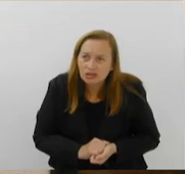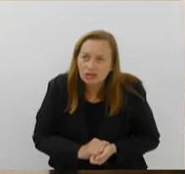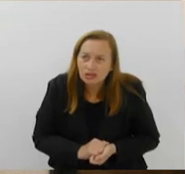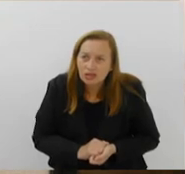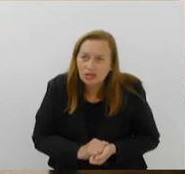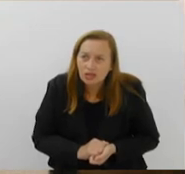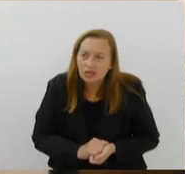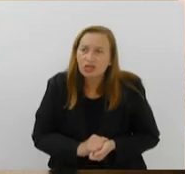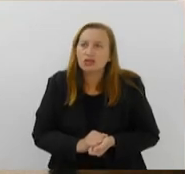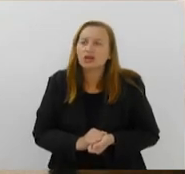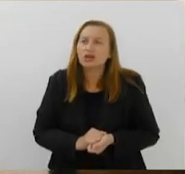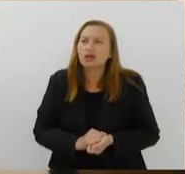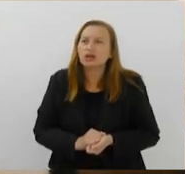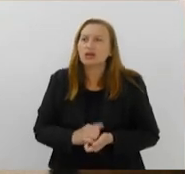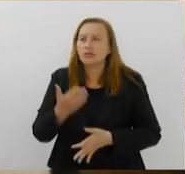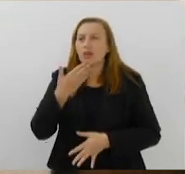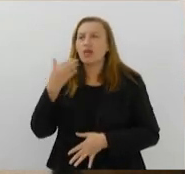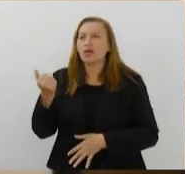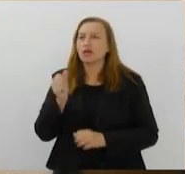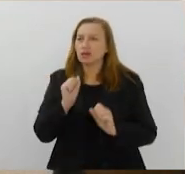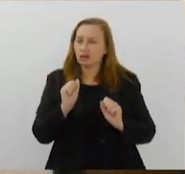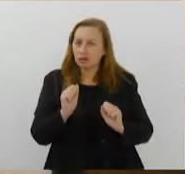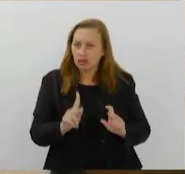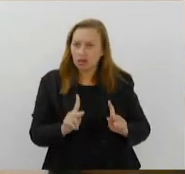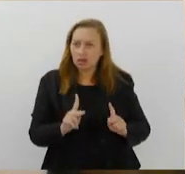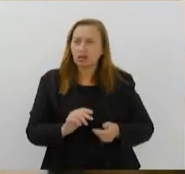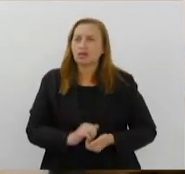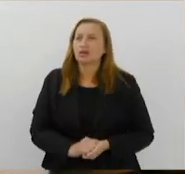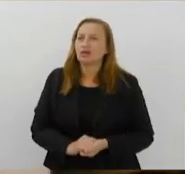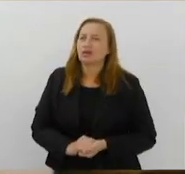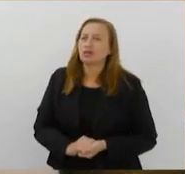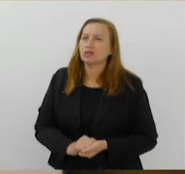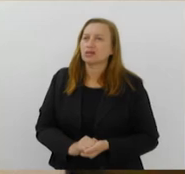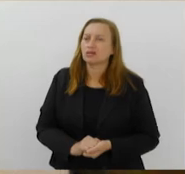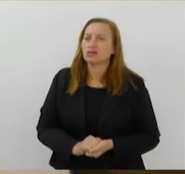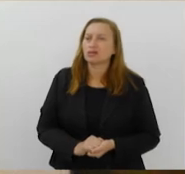igual, melhor e ter um crescimento.